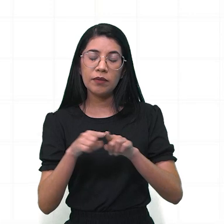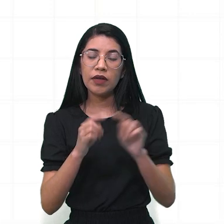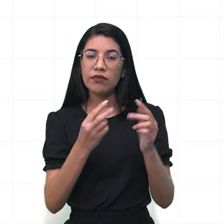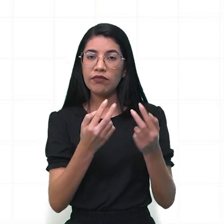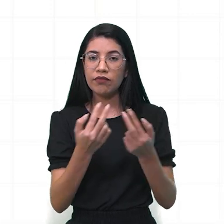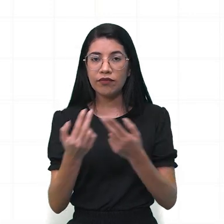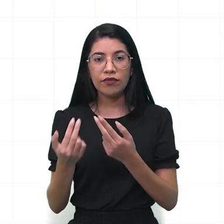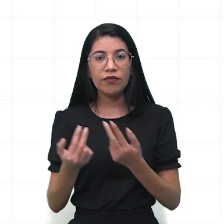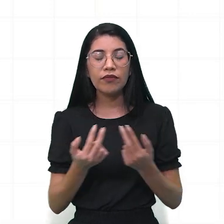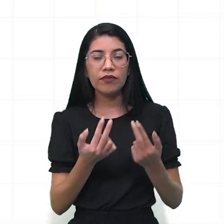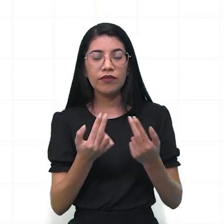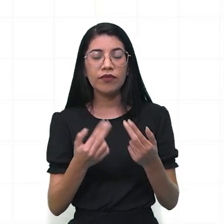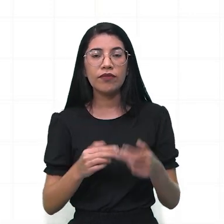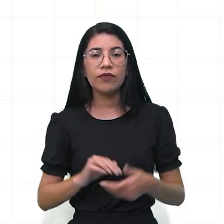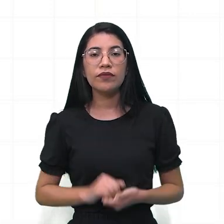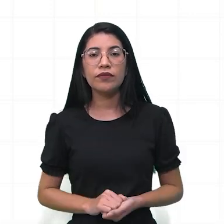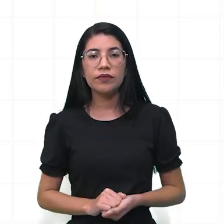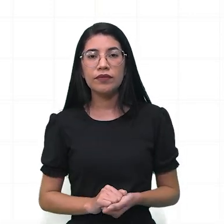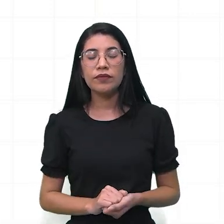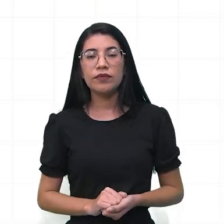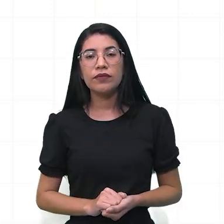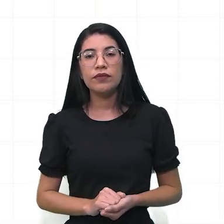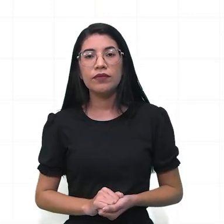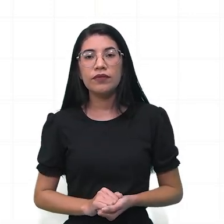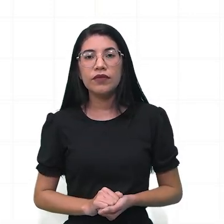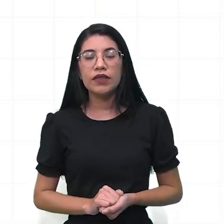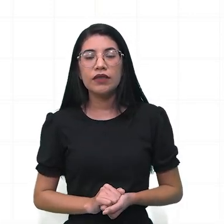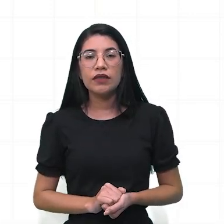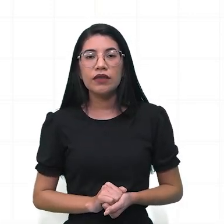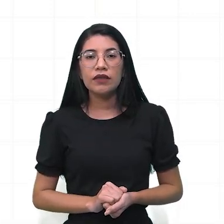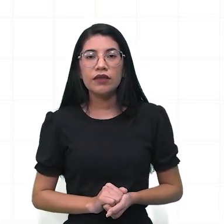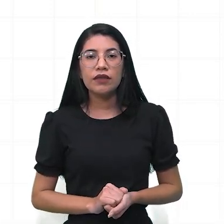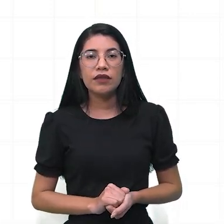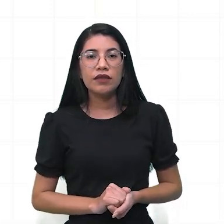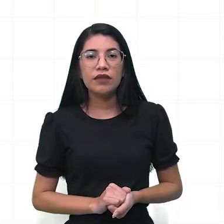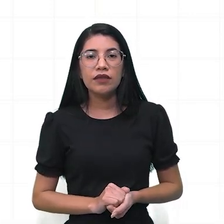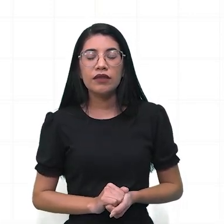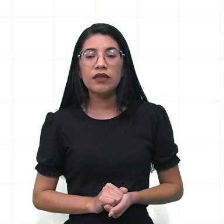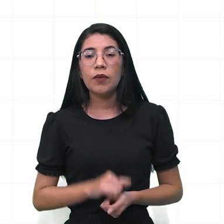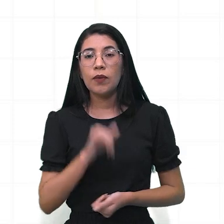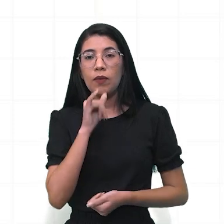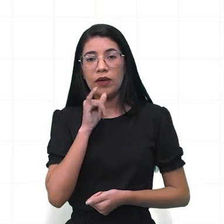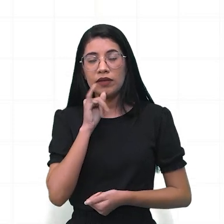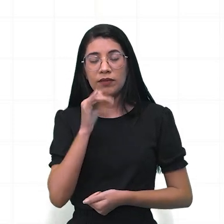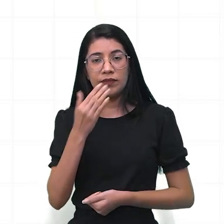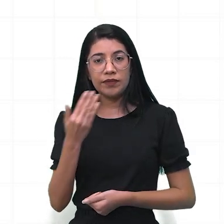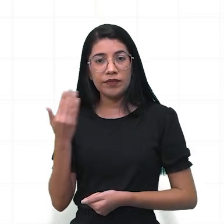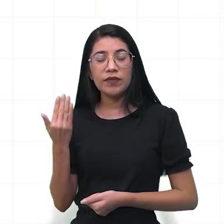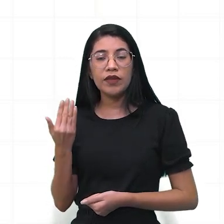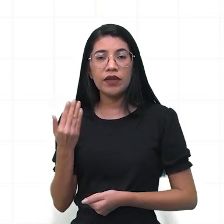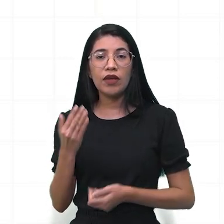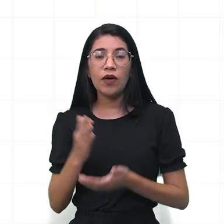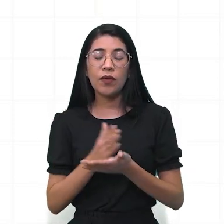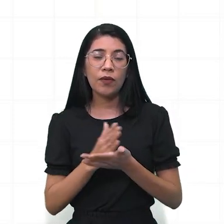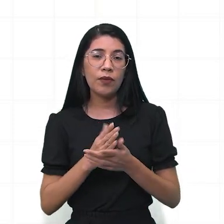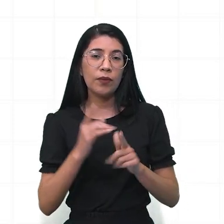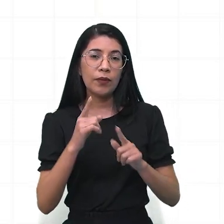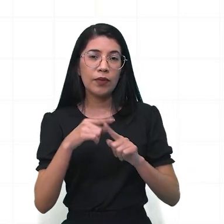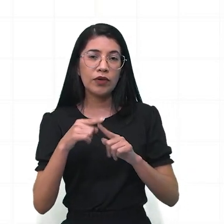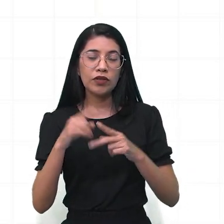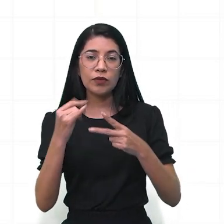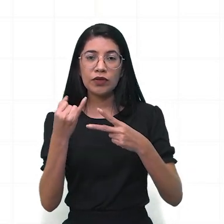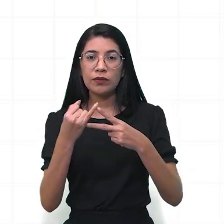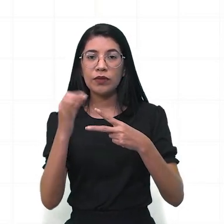aqui neles, tá certo? E aqui são alguns dos exemplos de polígonos. Muito